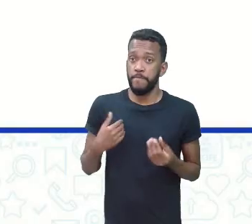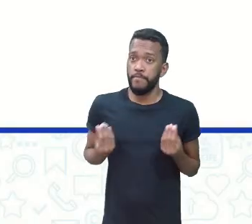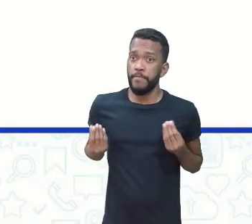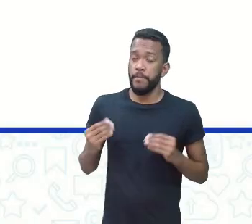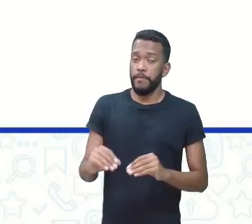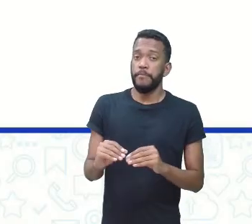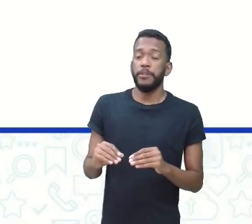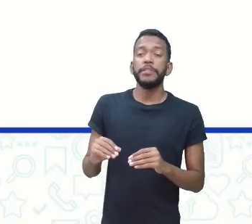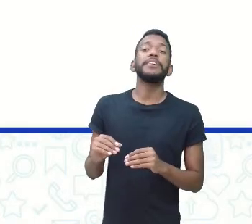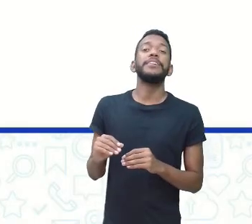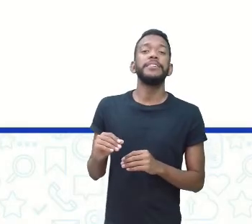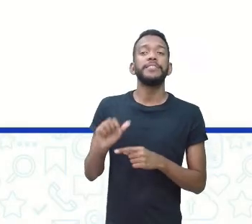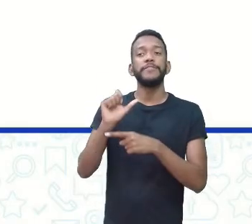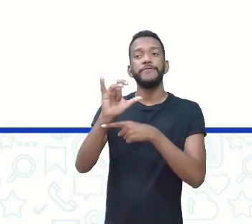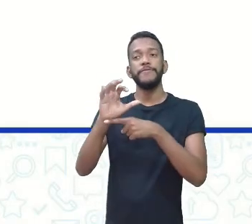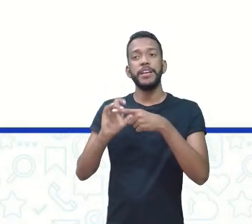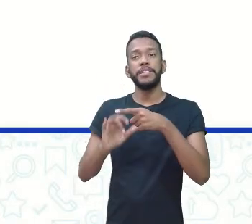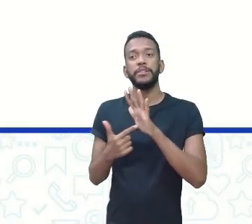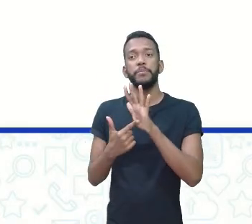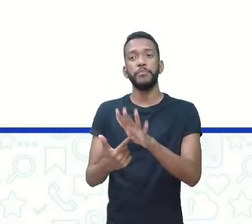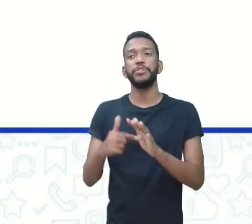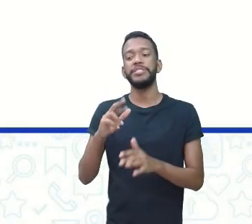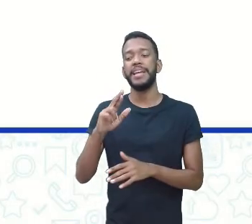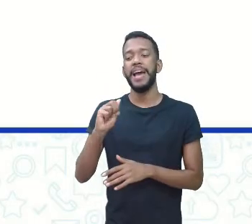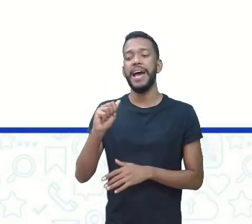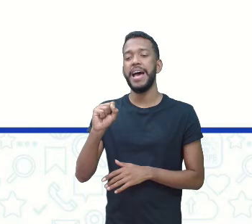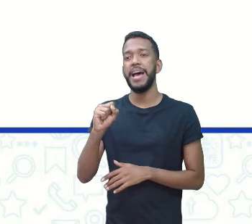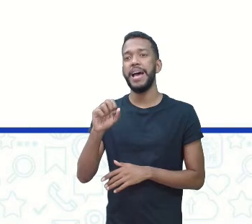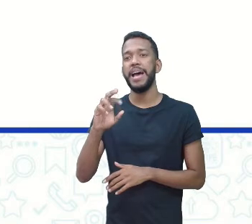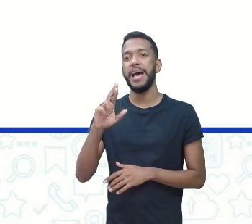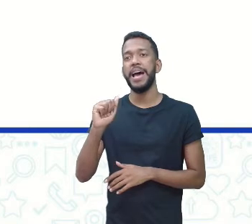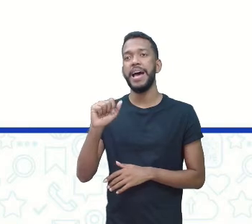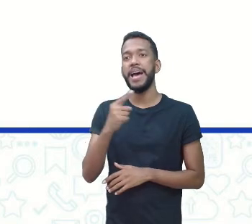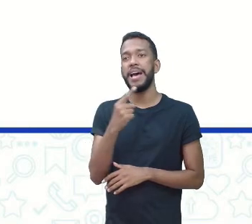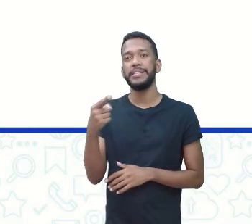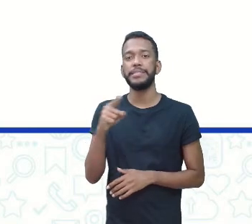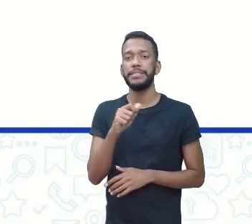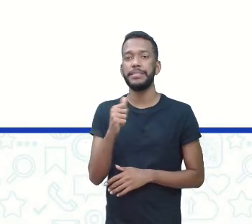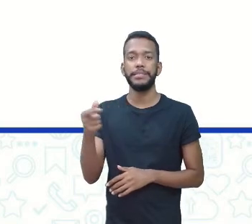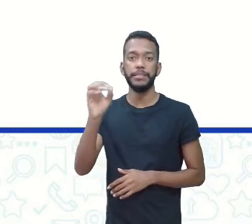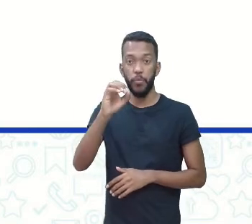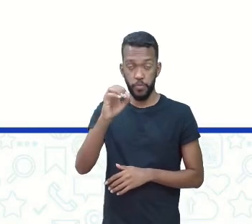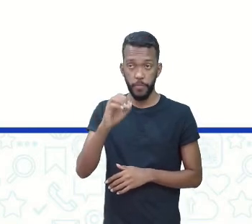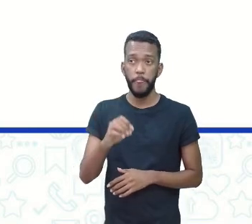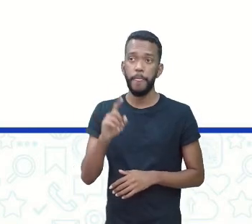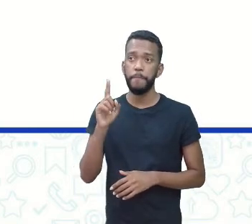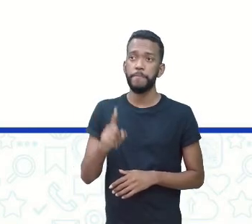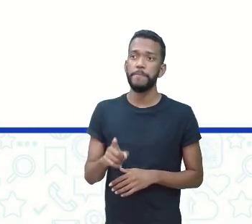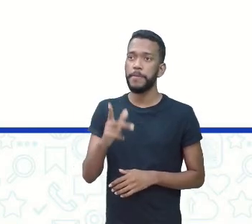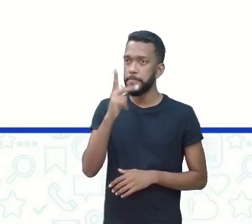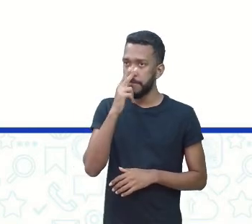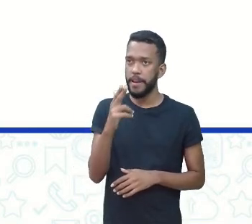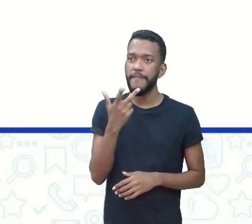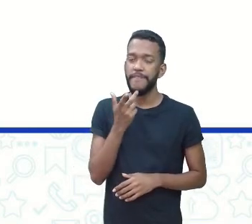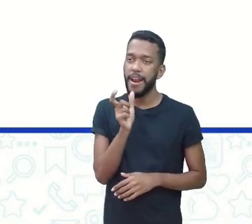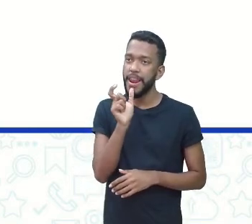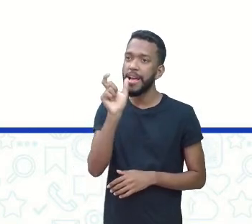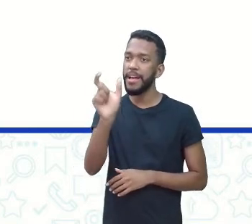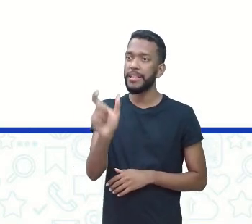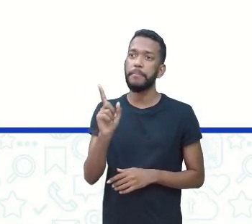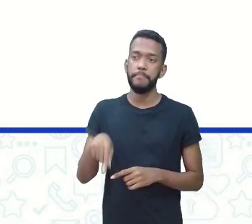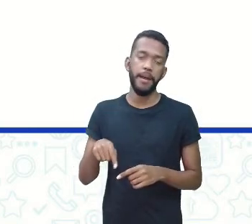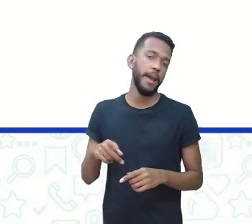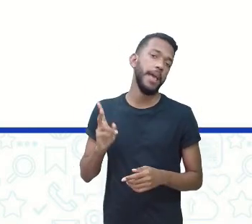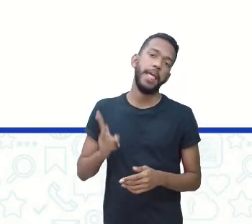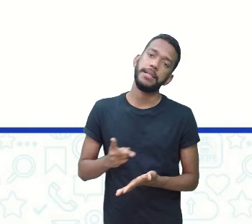fração representando razão. Essa palavrinha, ela não é falada, mas ela